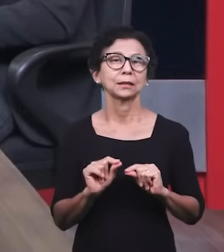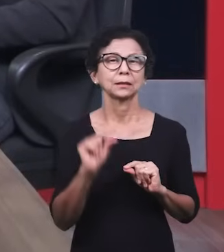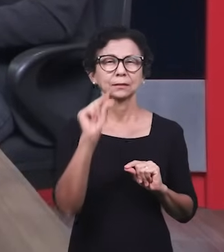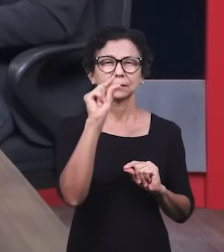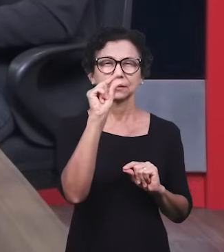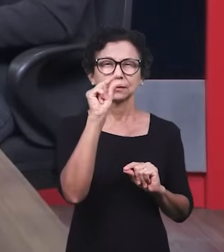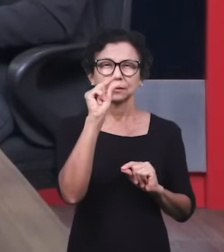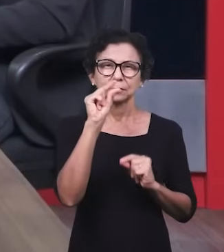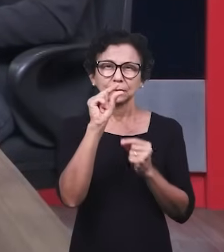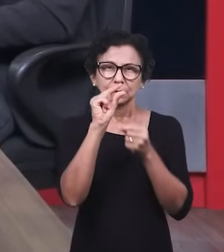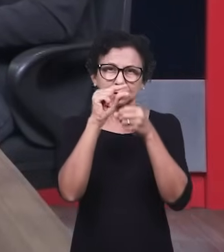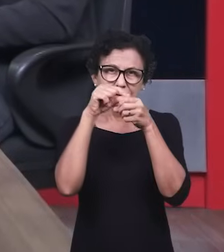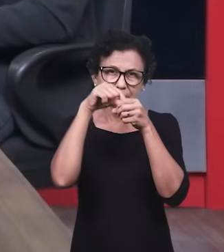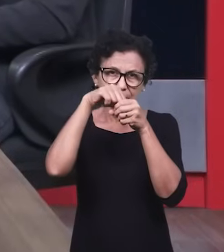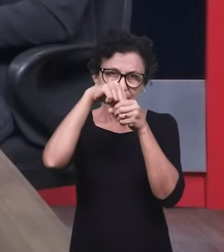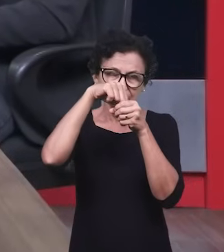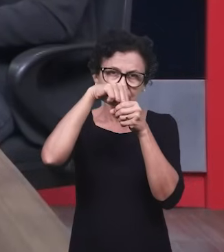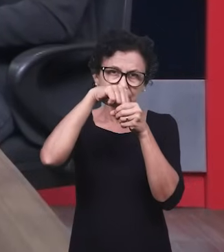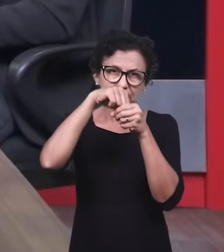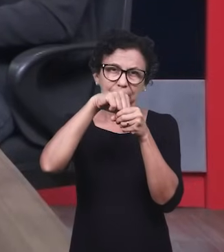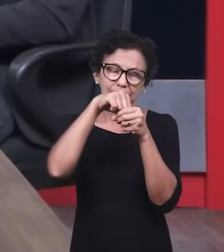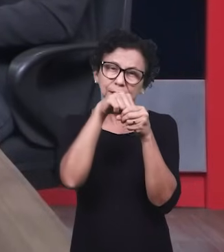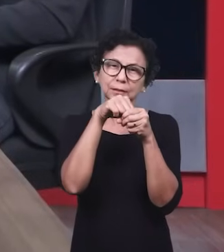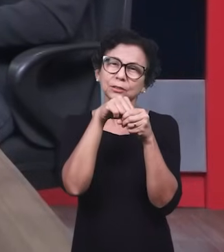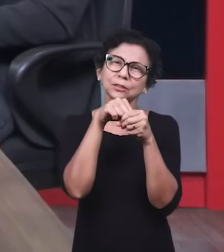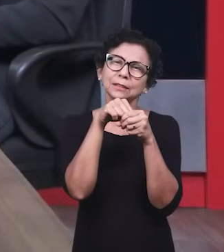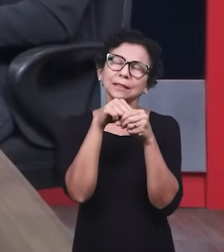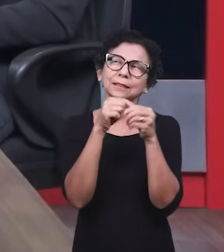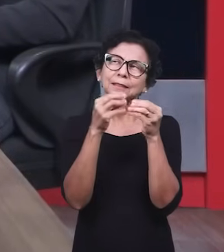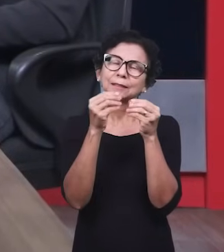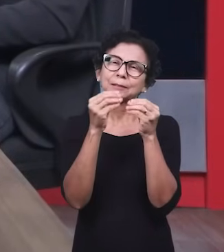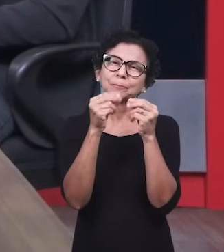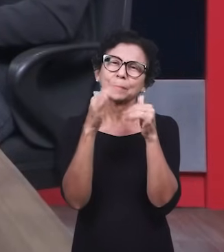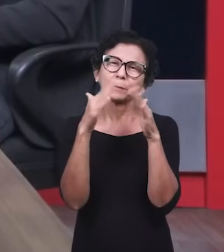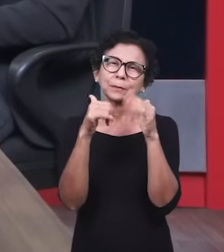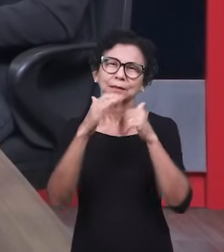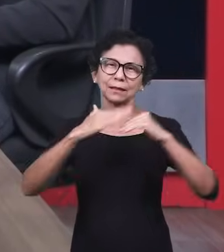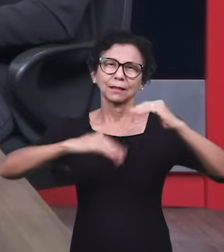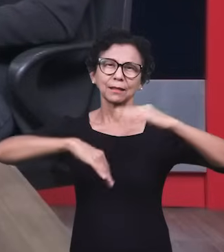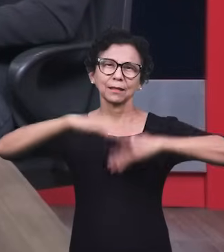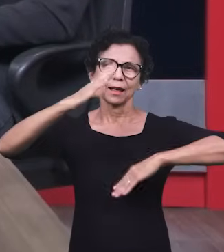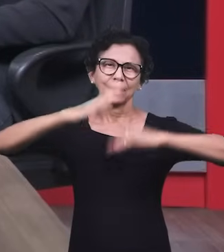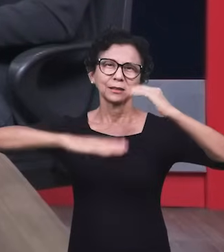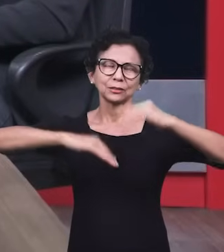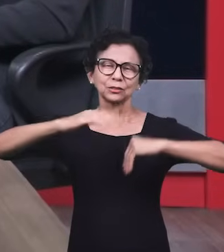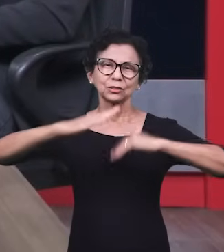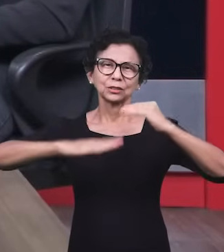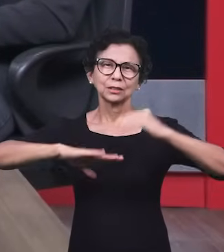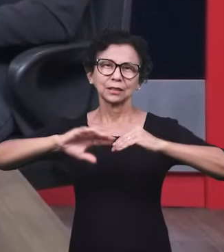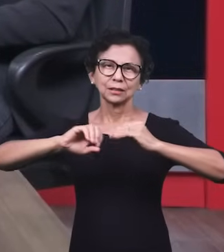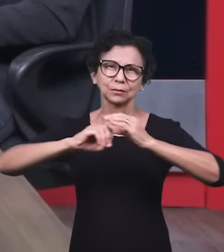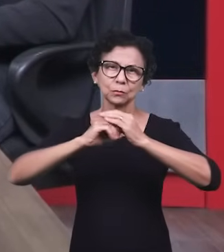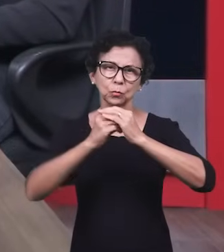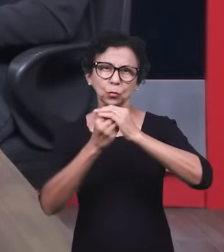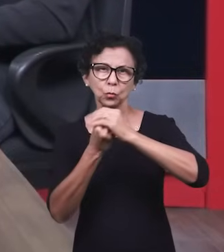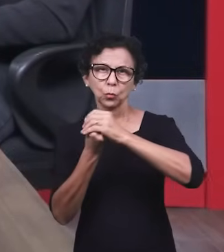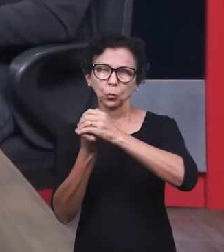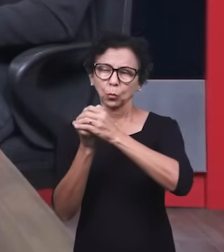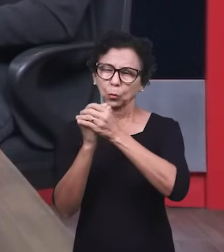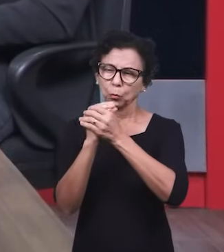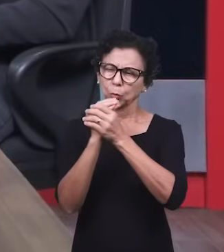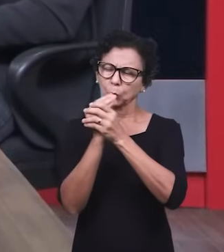Essa essa a essa habilidade né podemos dizer assim das plantas de manterem